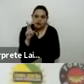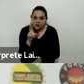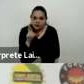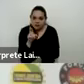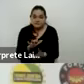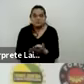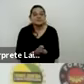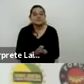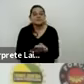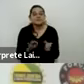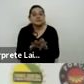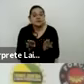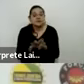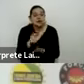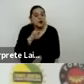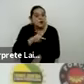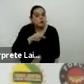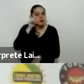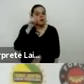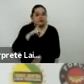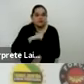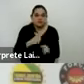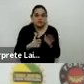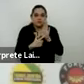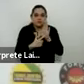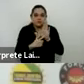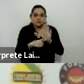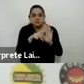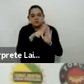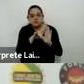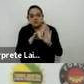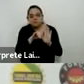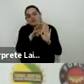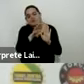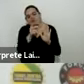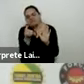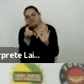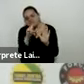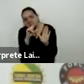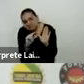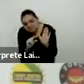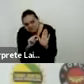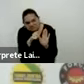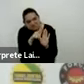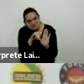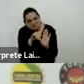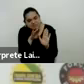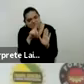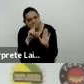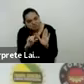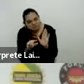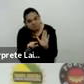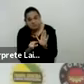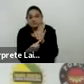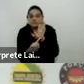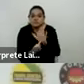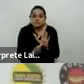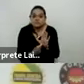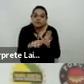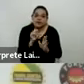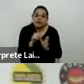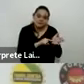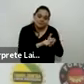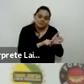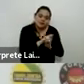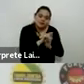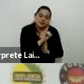a apresentação do nosso PIBinho, vamos chamar de PIBinho, que, dando conta que o IBGE nos